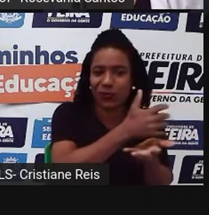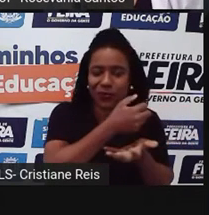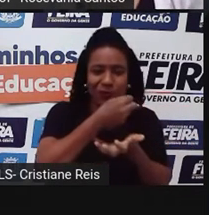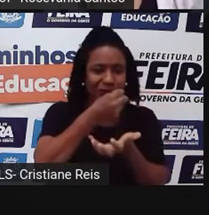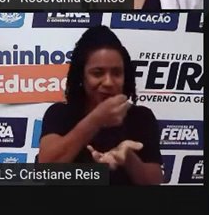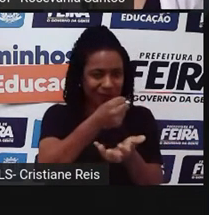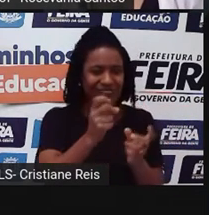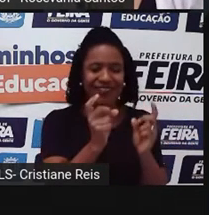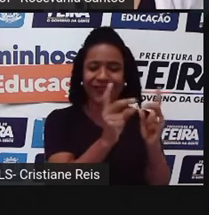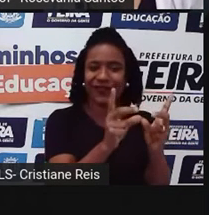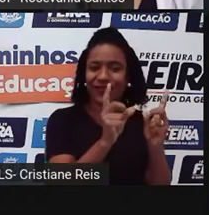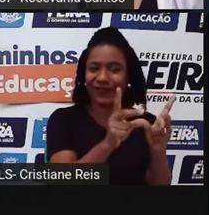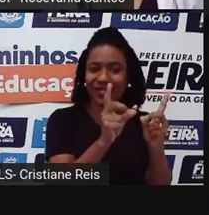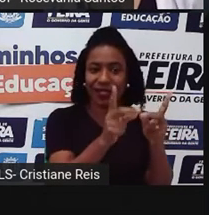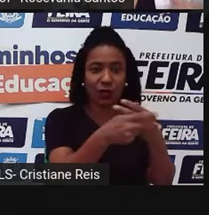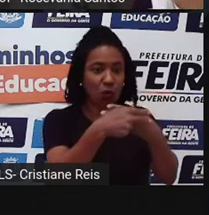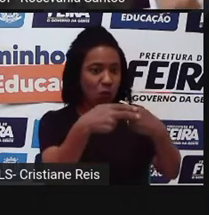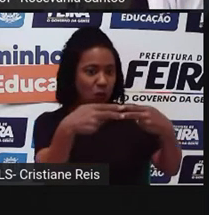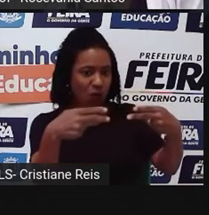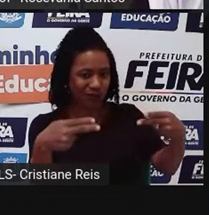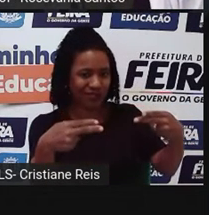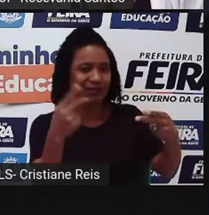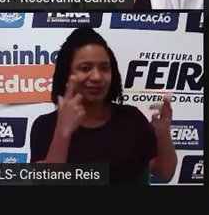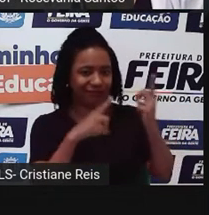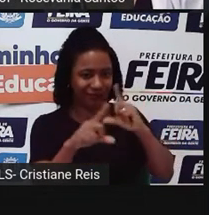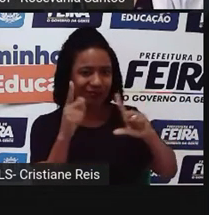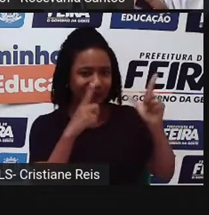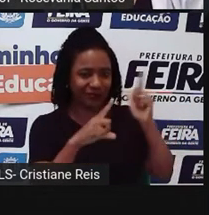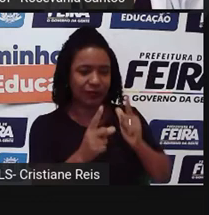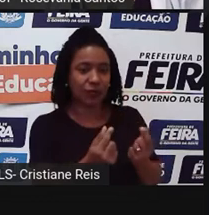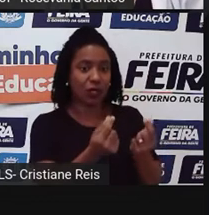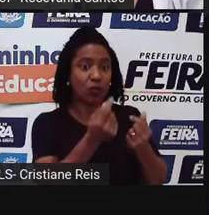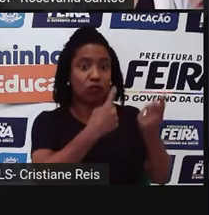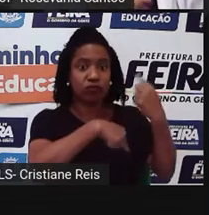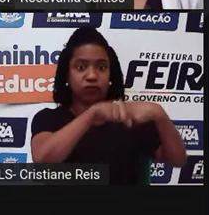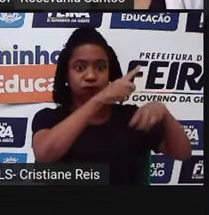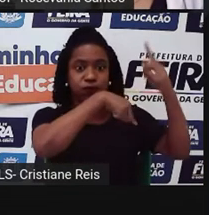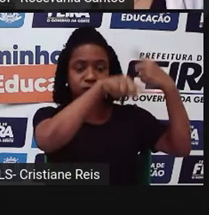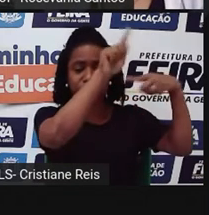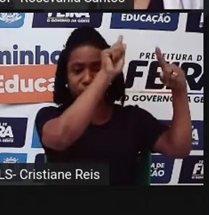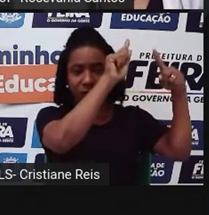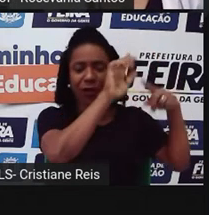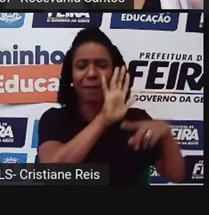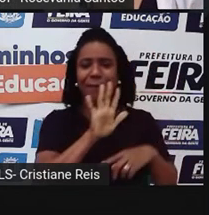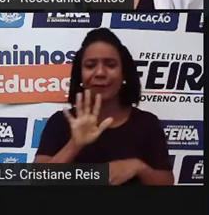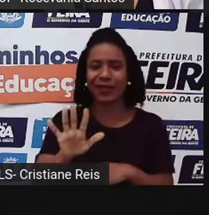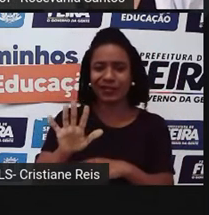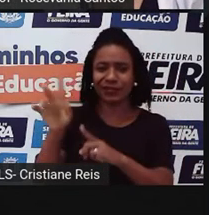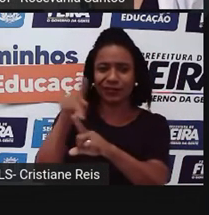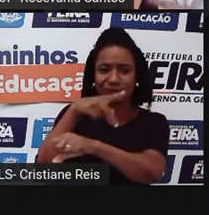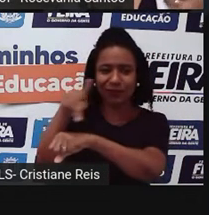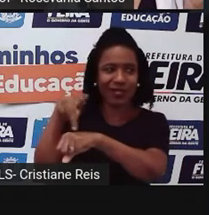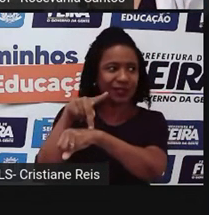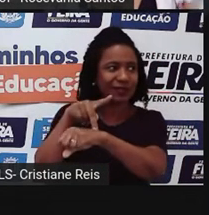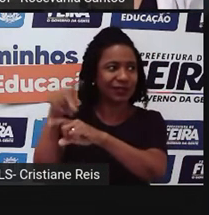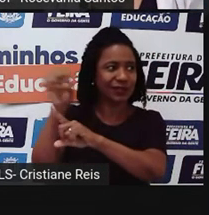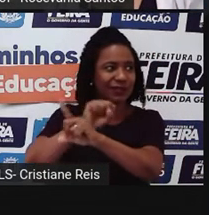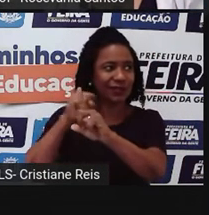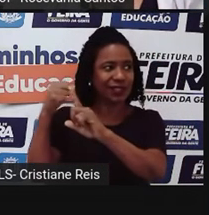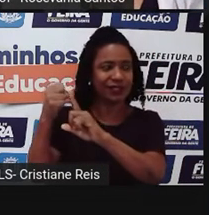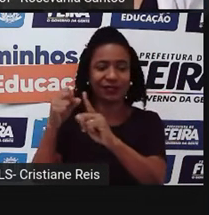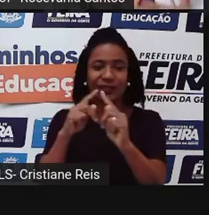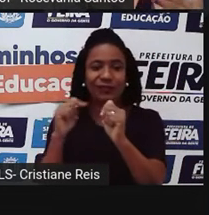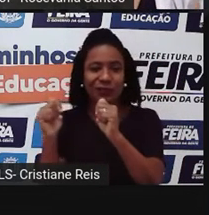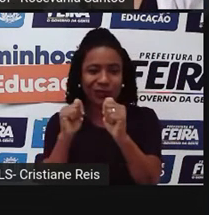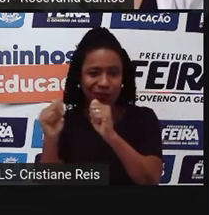na oferta, né, dessas mercadorias. E os países socialistas tinham uma economia que era baseada, né, num